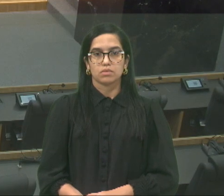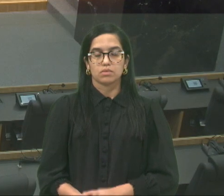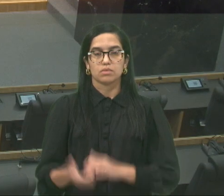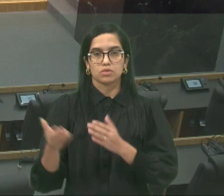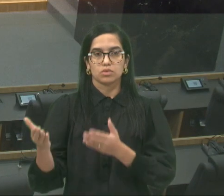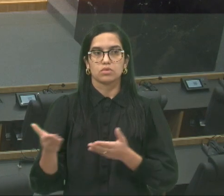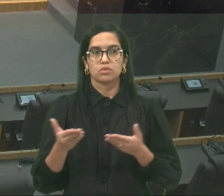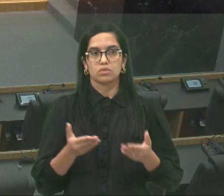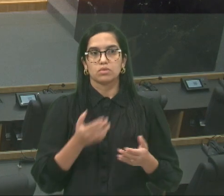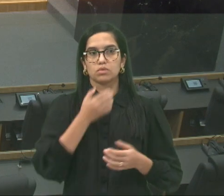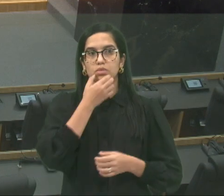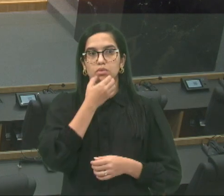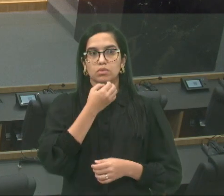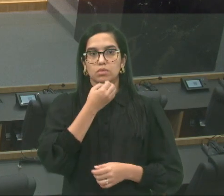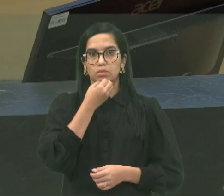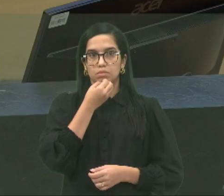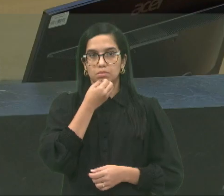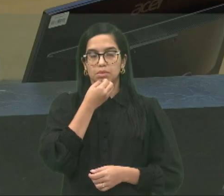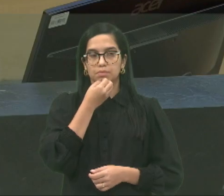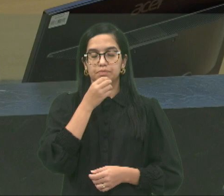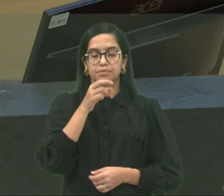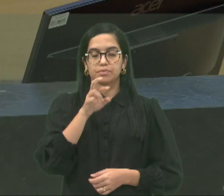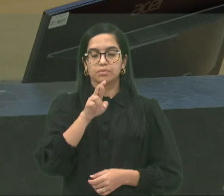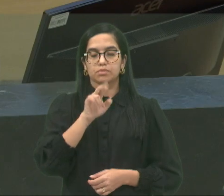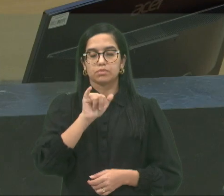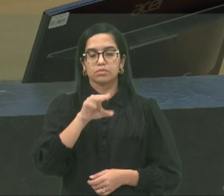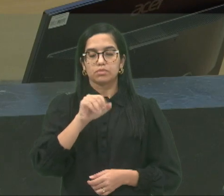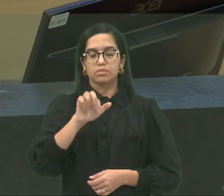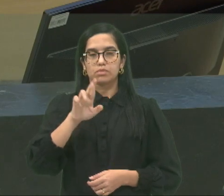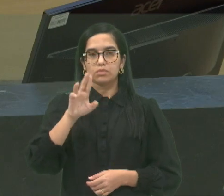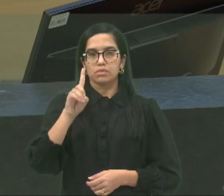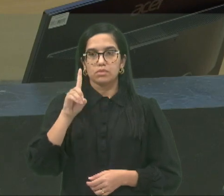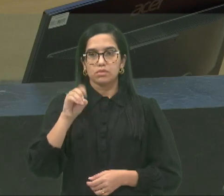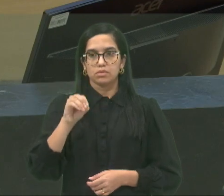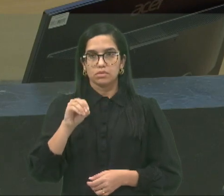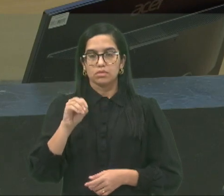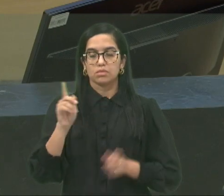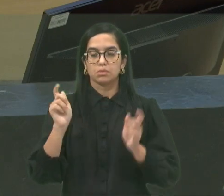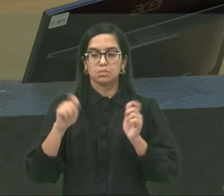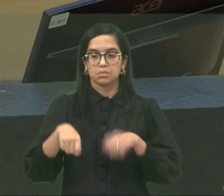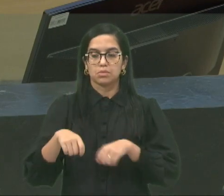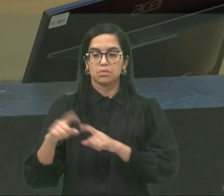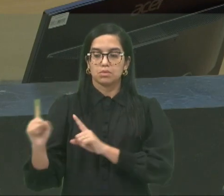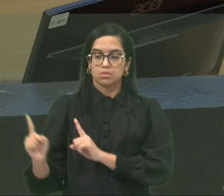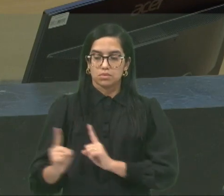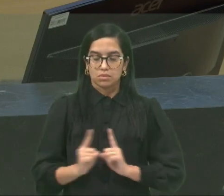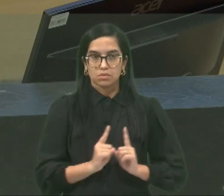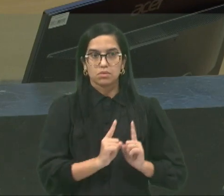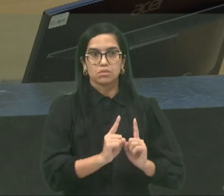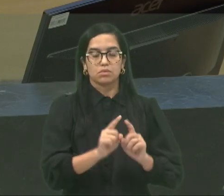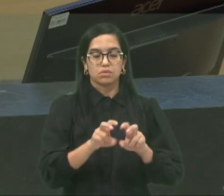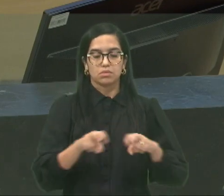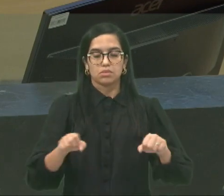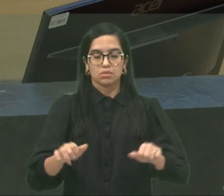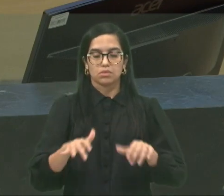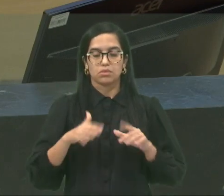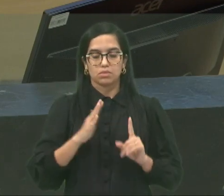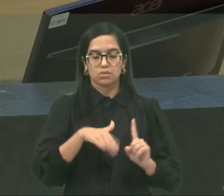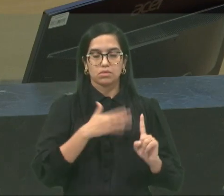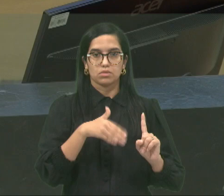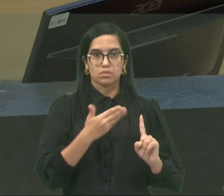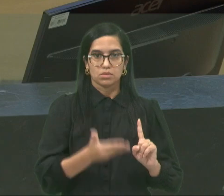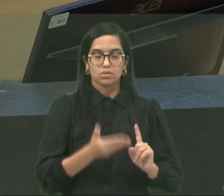Convido o chefe de cerimonial, Ricardo Torres, para conduzir ao plenário desta casa os homenageados,